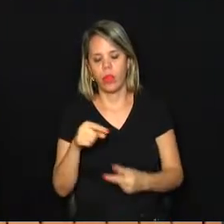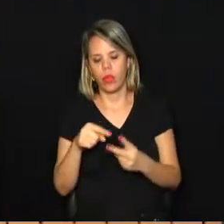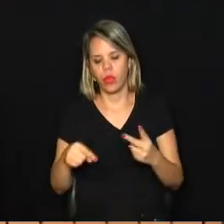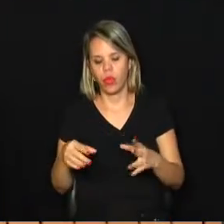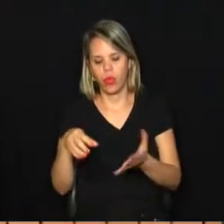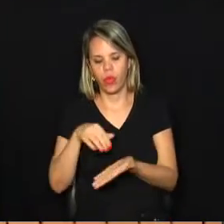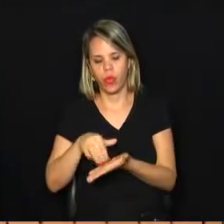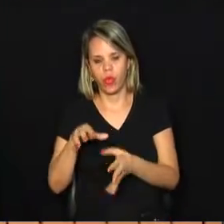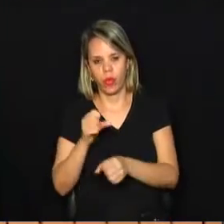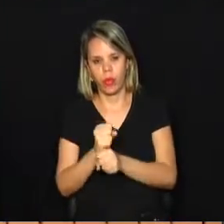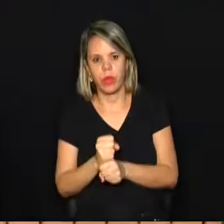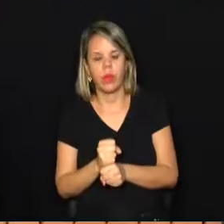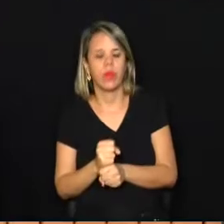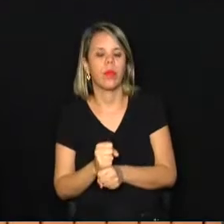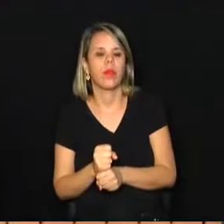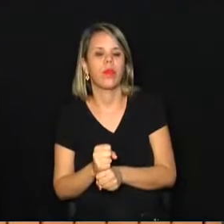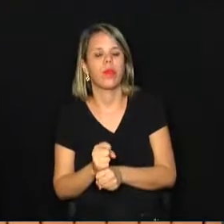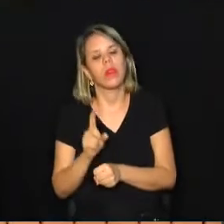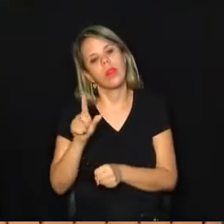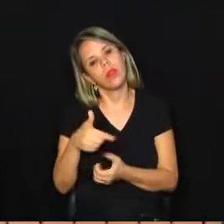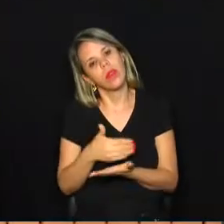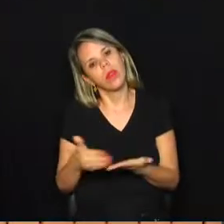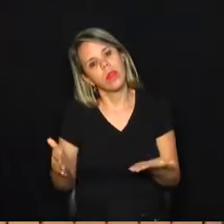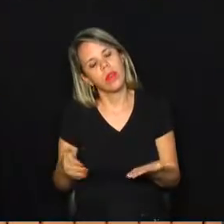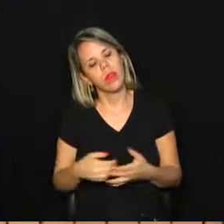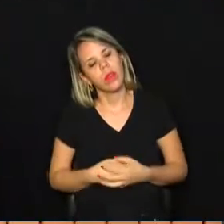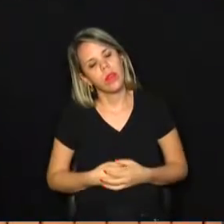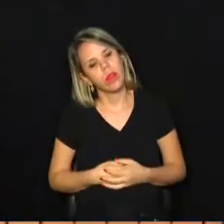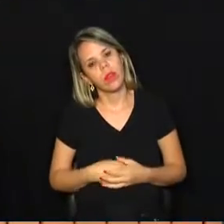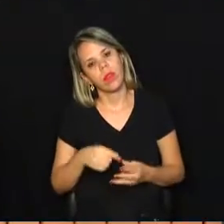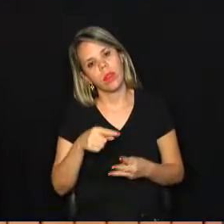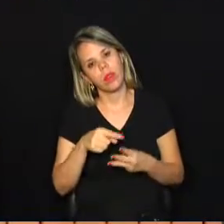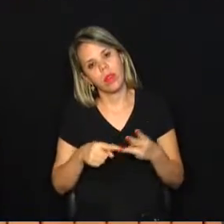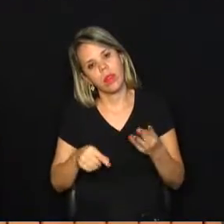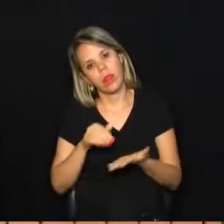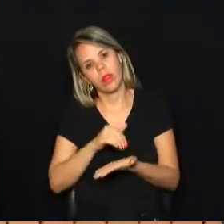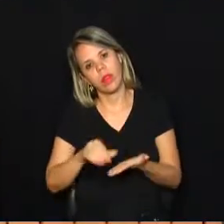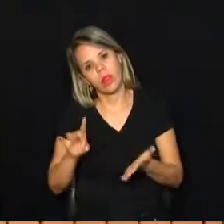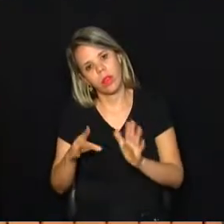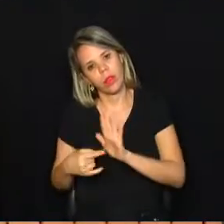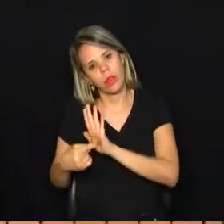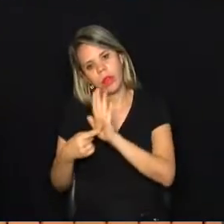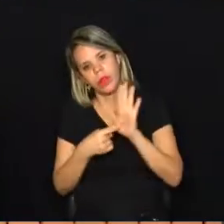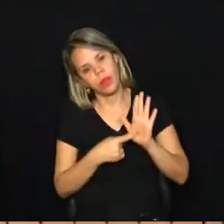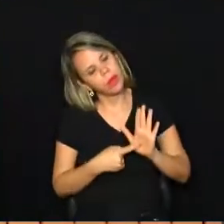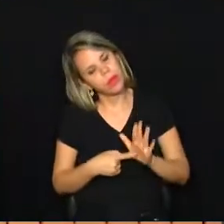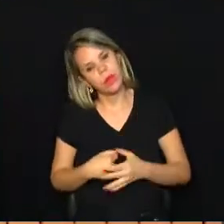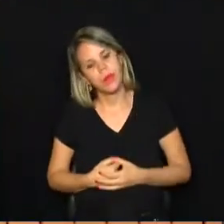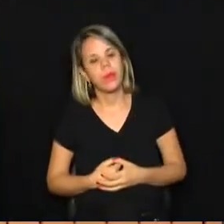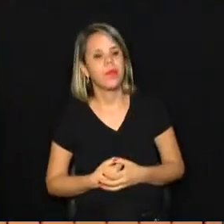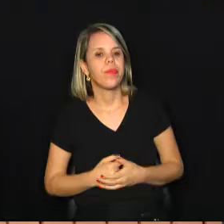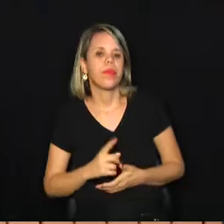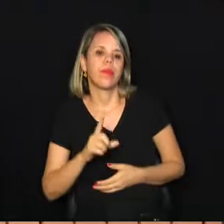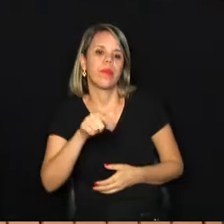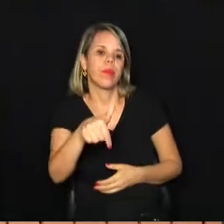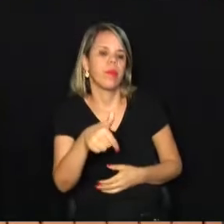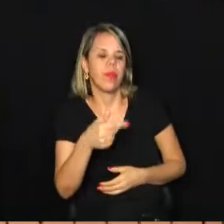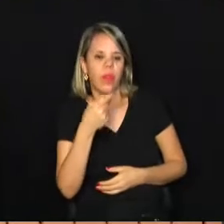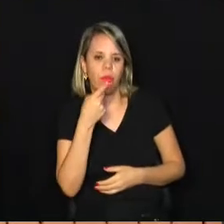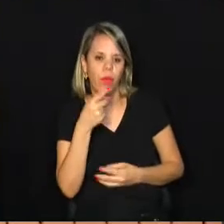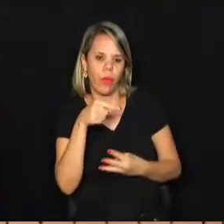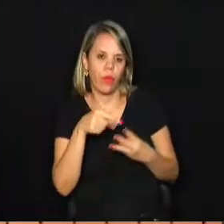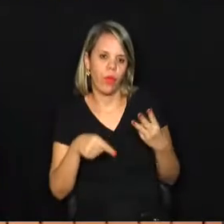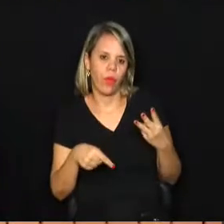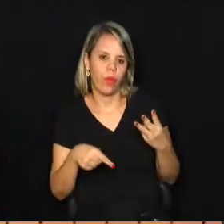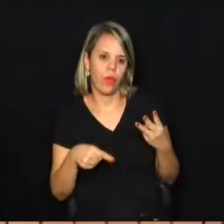Finanças. Essas são considerações preliminares dos três secretários, só uma apresentação formal. Após as três falas na sequência,